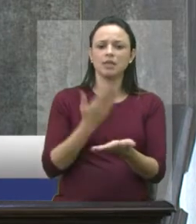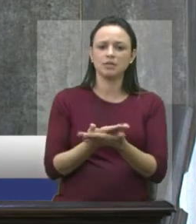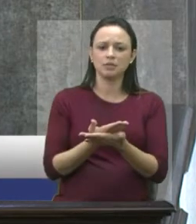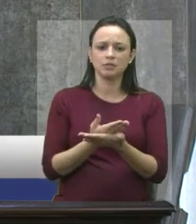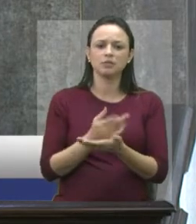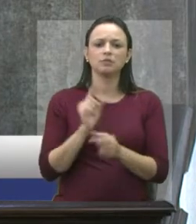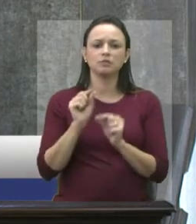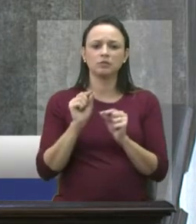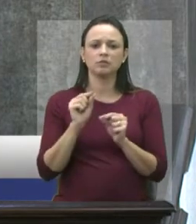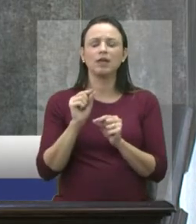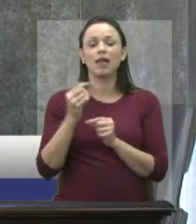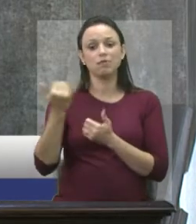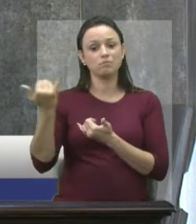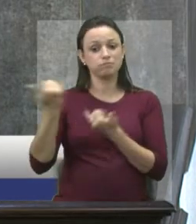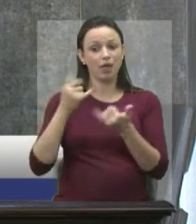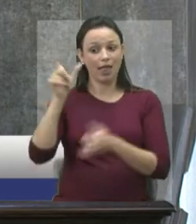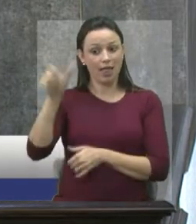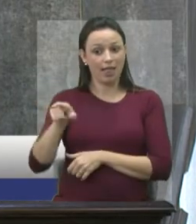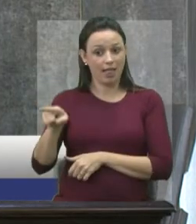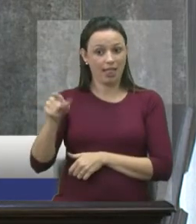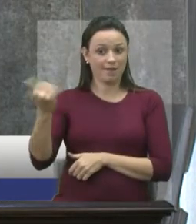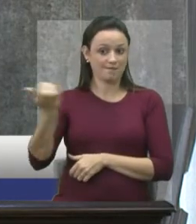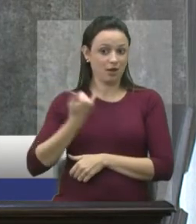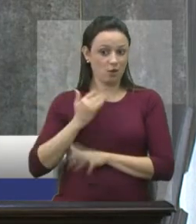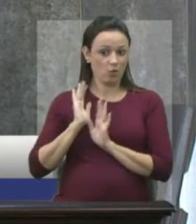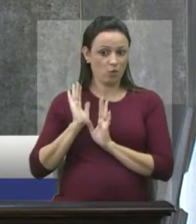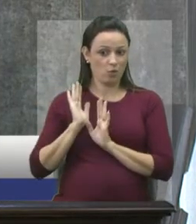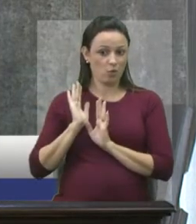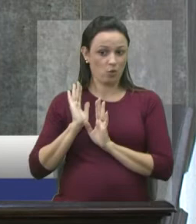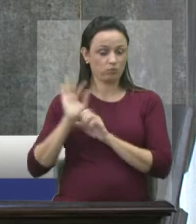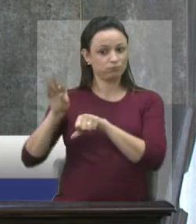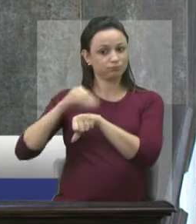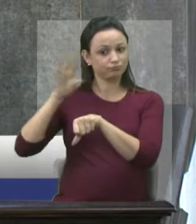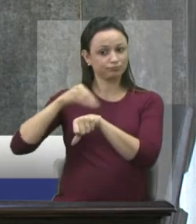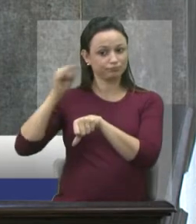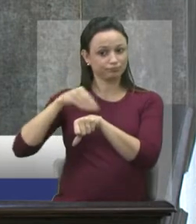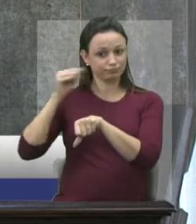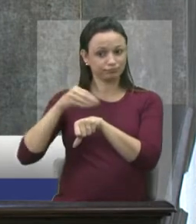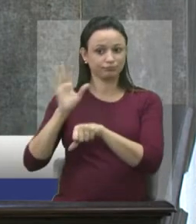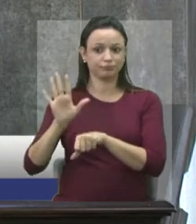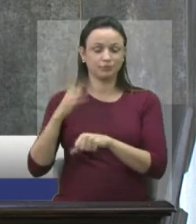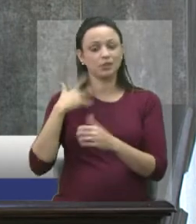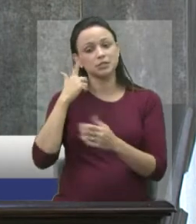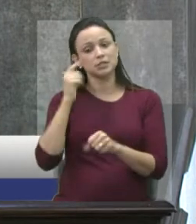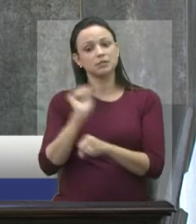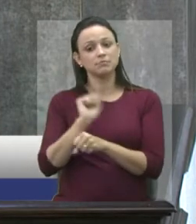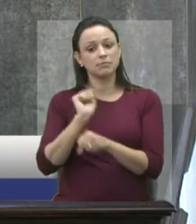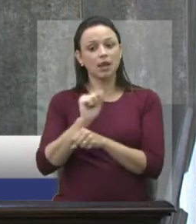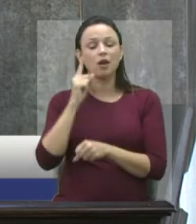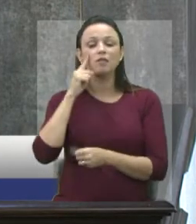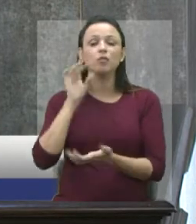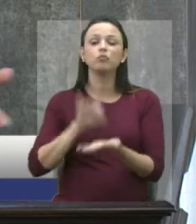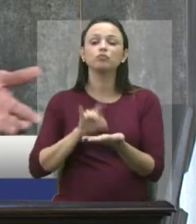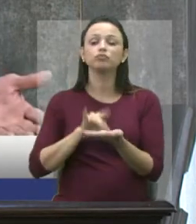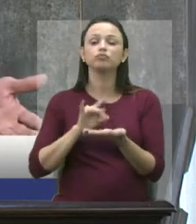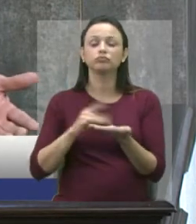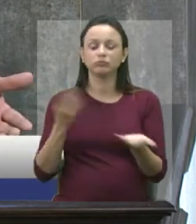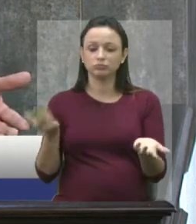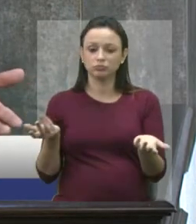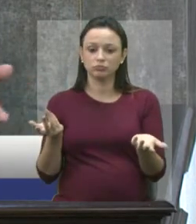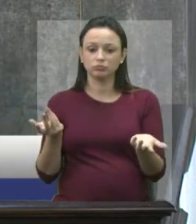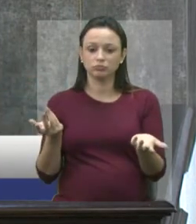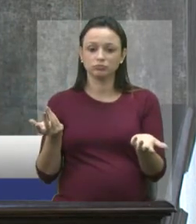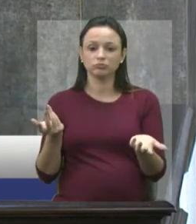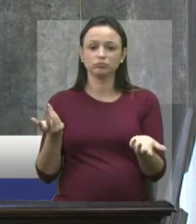cima de informações que ela nos passou. Entendeu? Então vamos esperar para ver na realidade o que está acontecendo. Só que, pessoal do